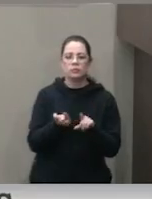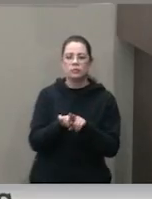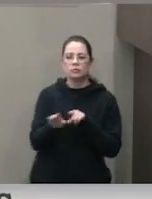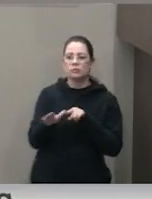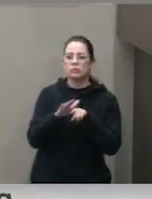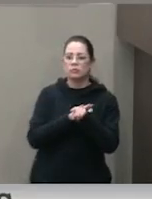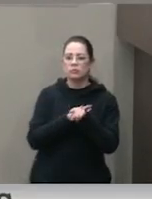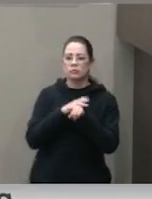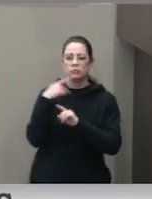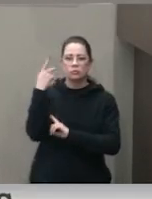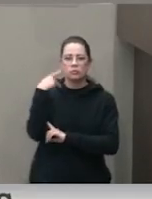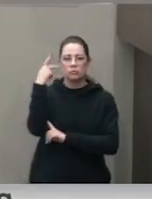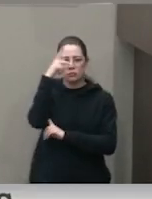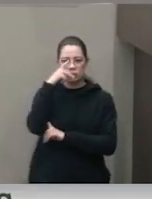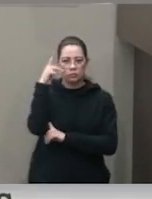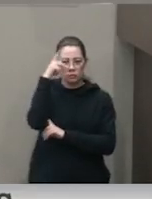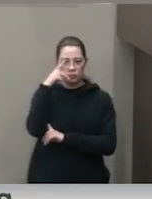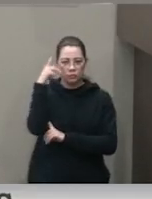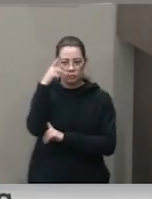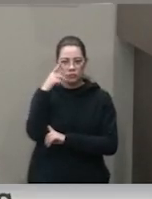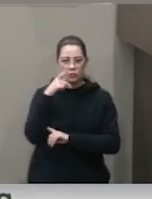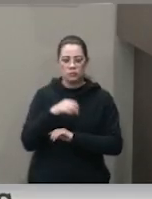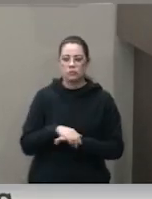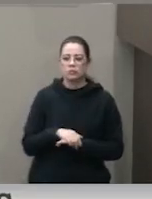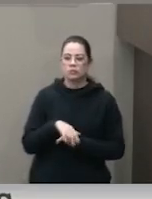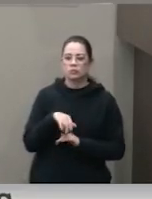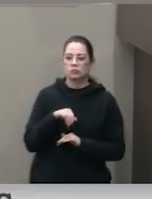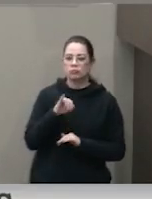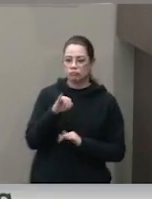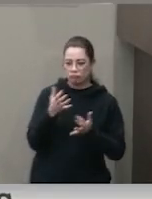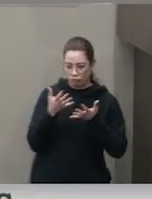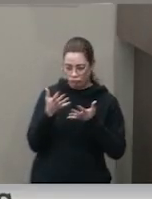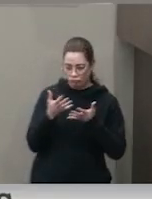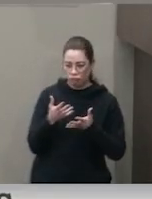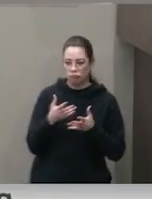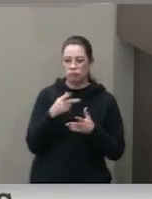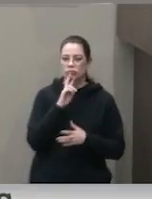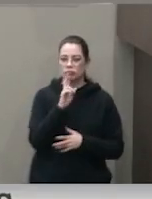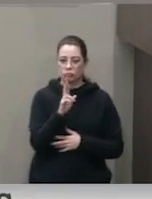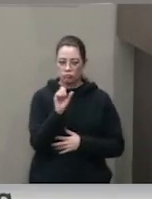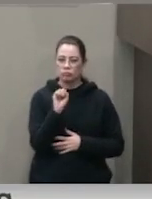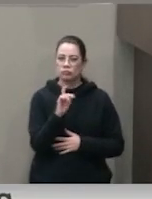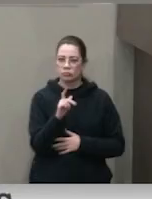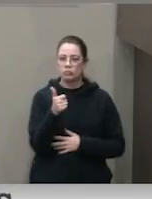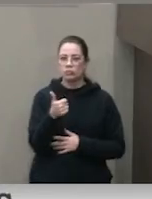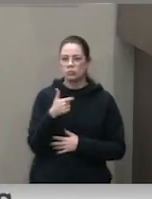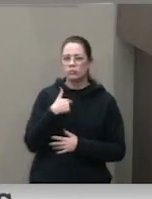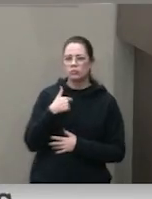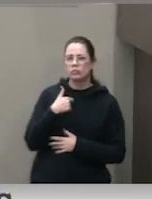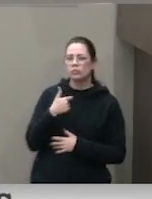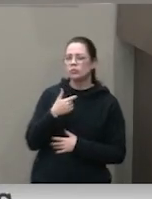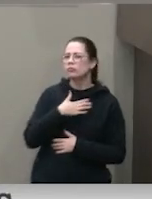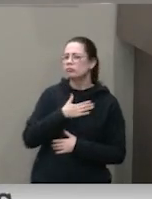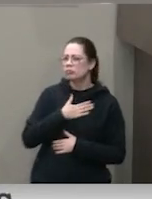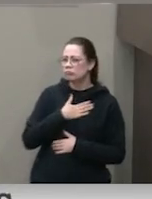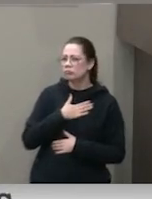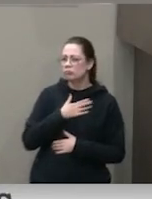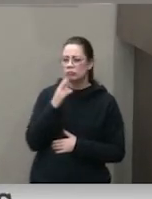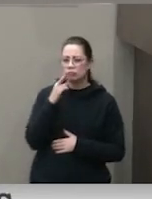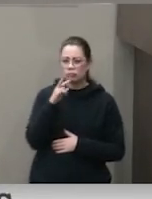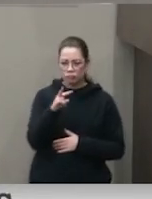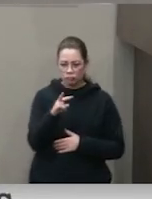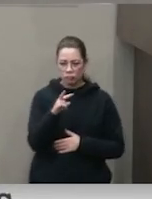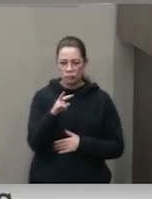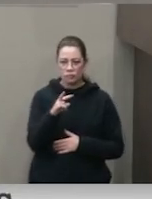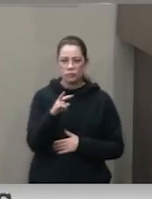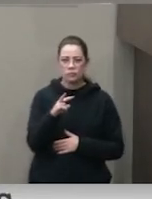para a vereadora Marina, e até lhe cedo a parte se ela achar necessário, mas eu gostaria de ver se foi a RGE que